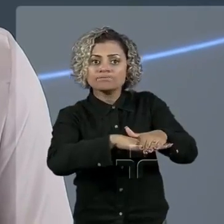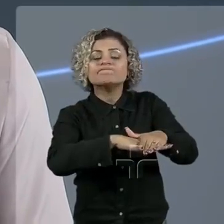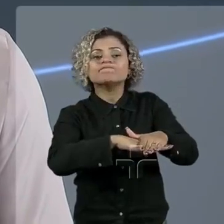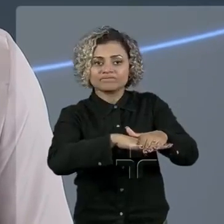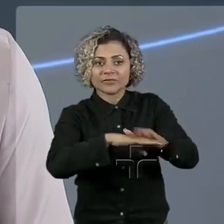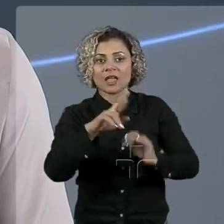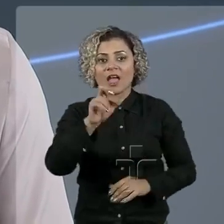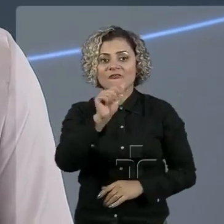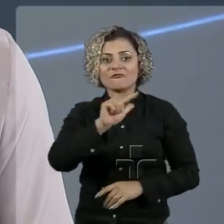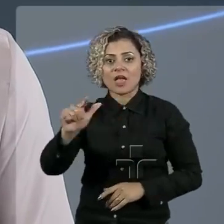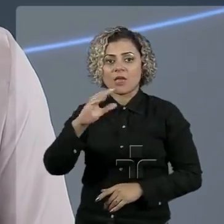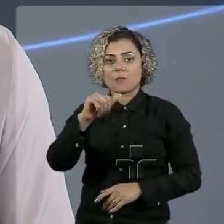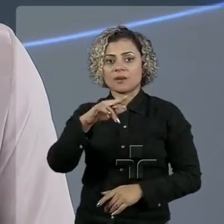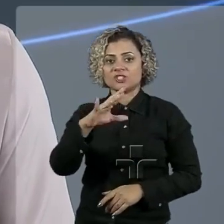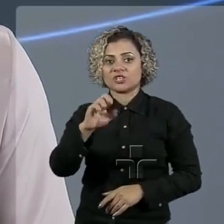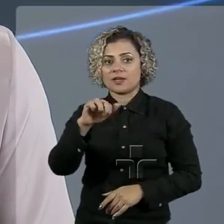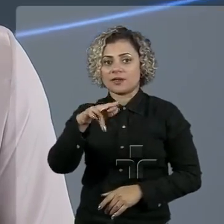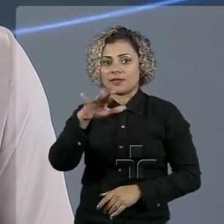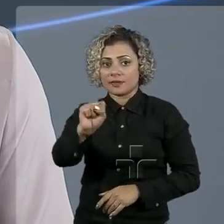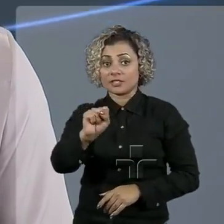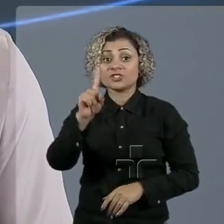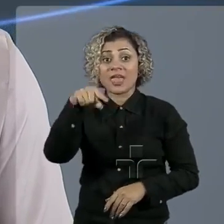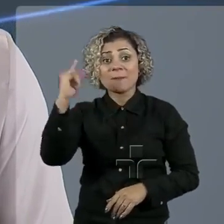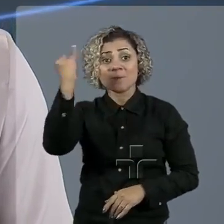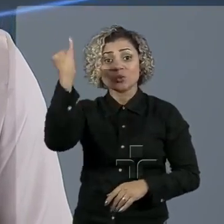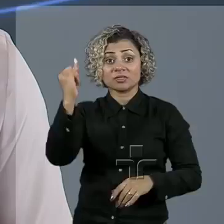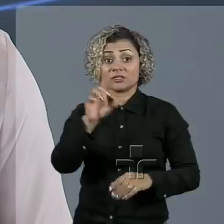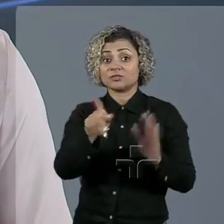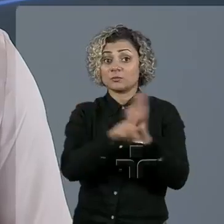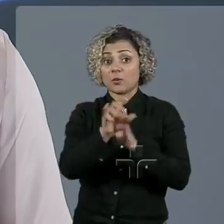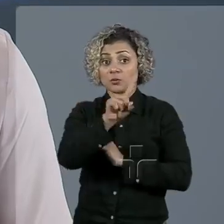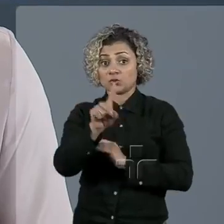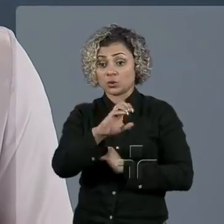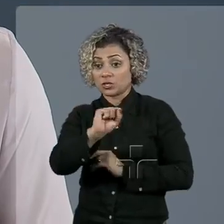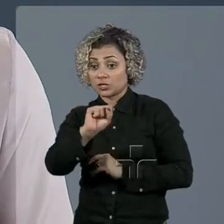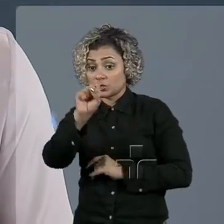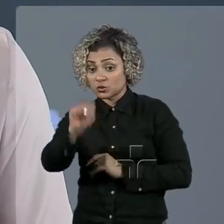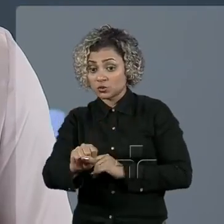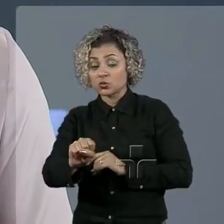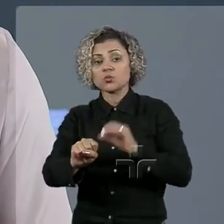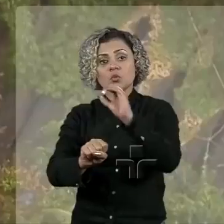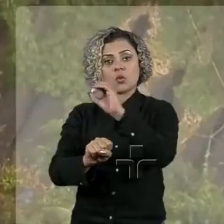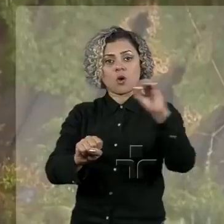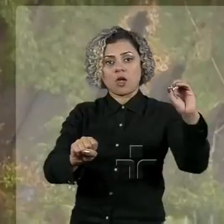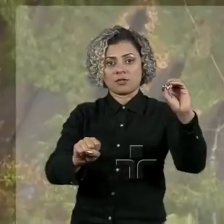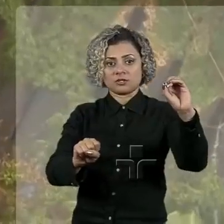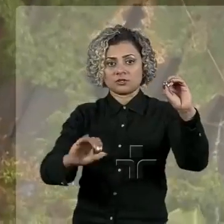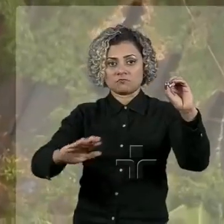acústico Rafael Mascarenhas, importante via de ligação entre as zonas sul e oeste da cidade.